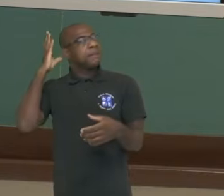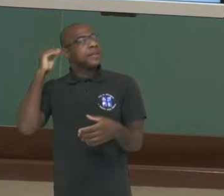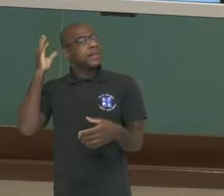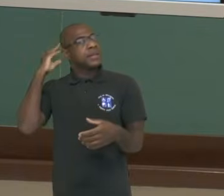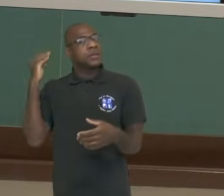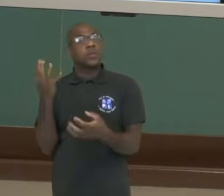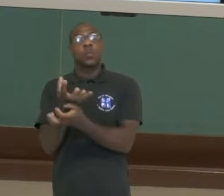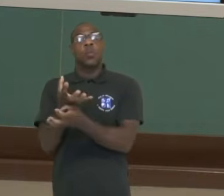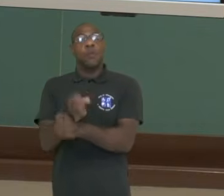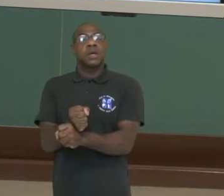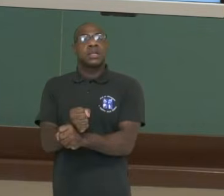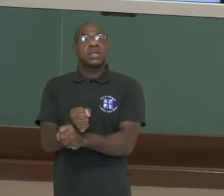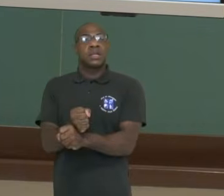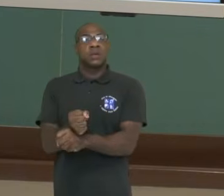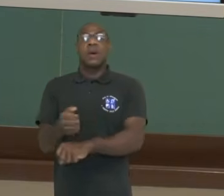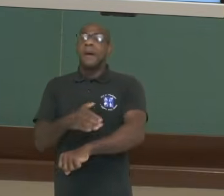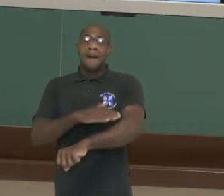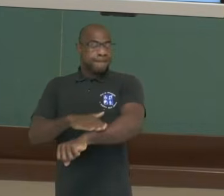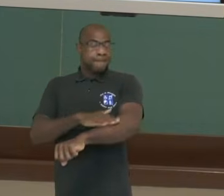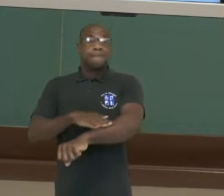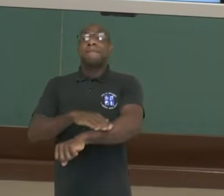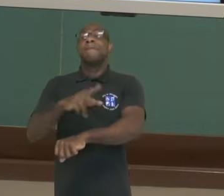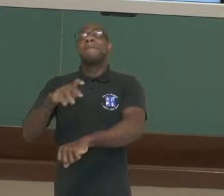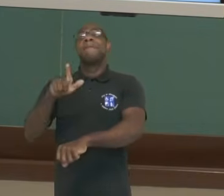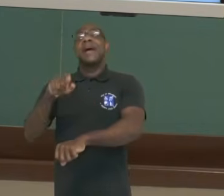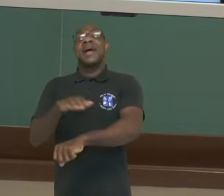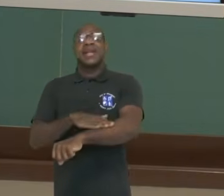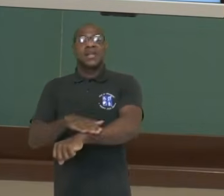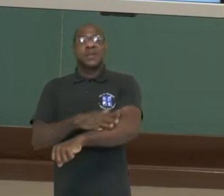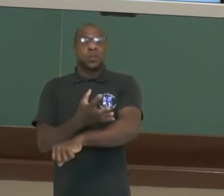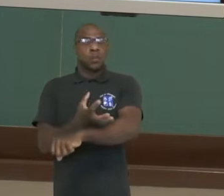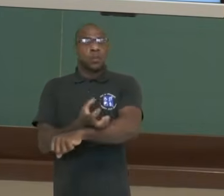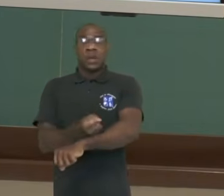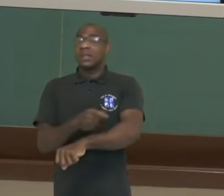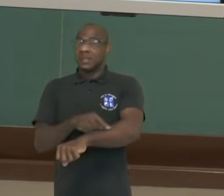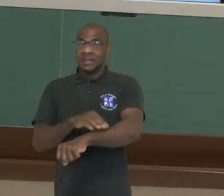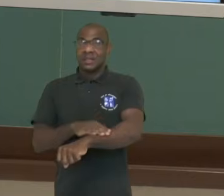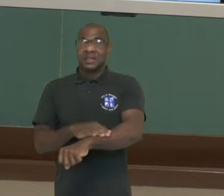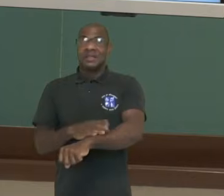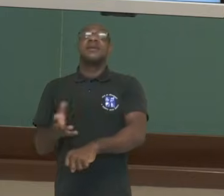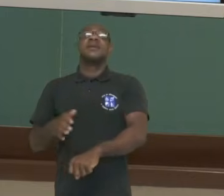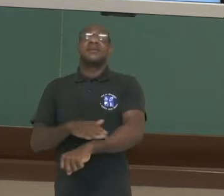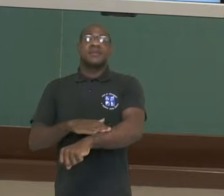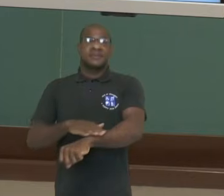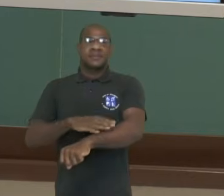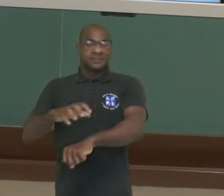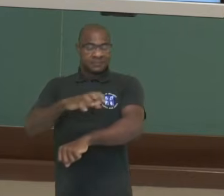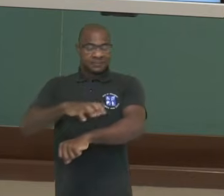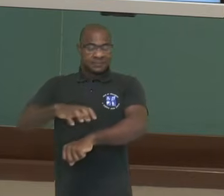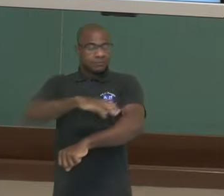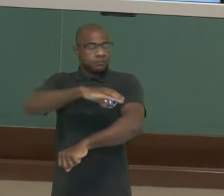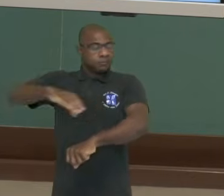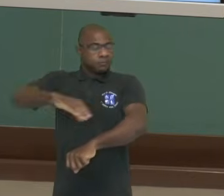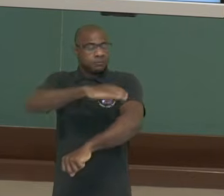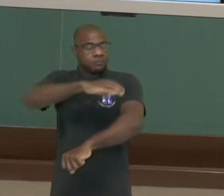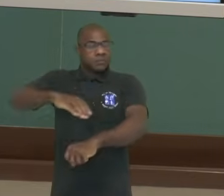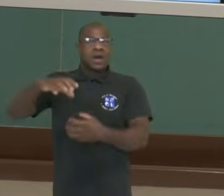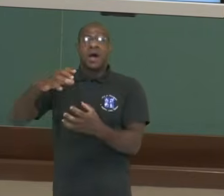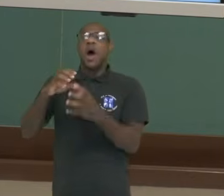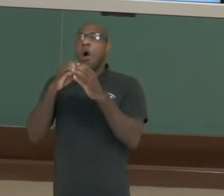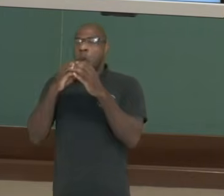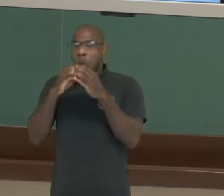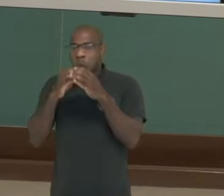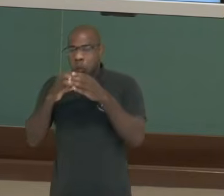seco, a pele. Vamos, né, atritar ali a bexiga com uma dessas partes, né? Ou o cabelo seco, ou a